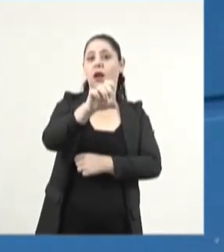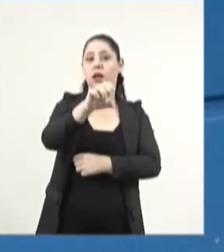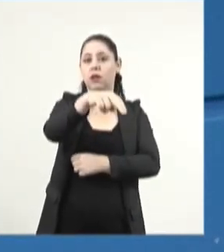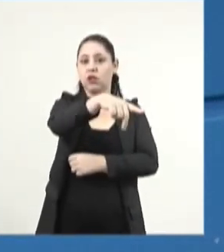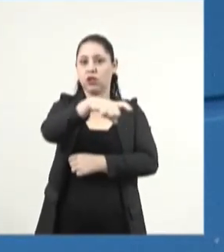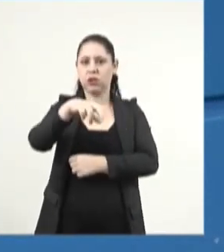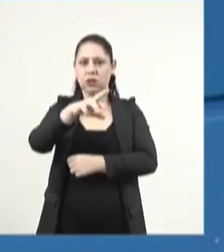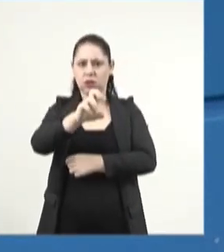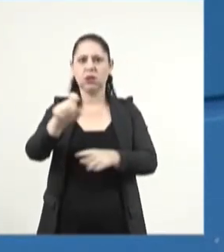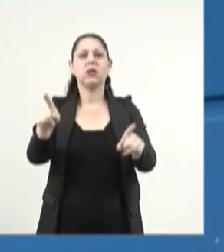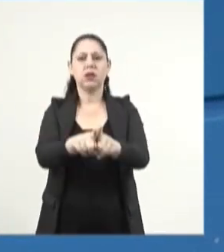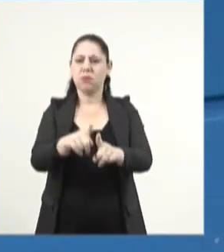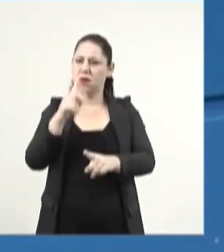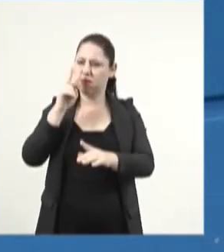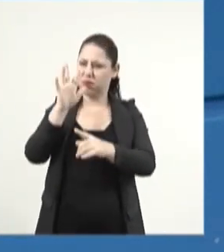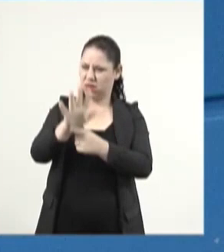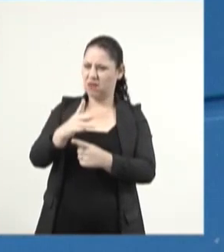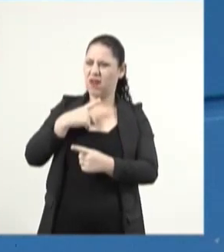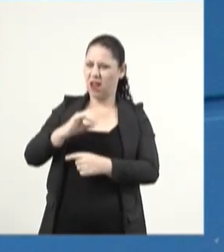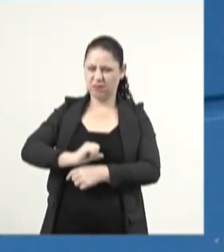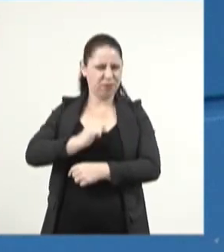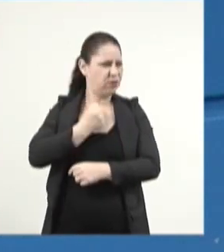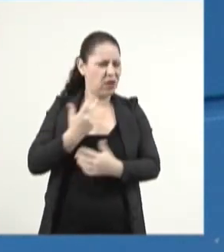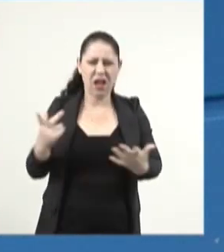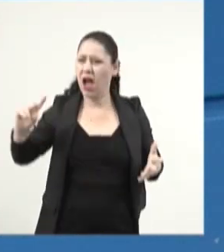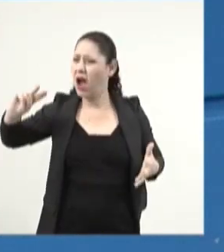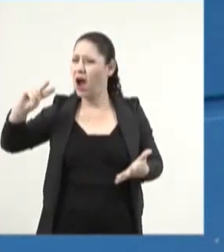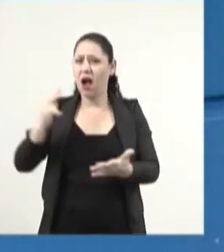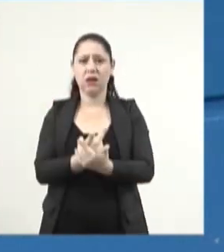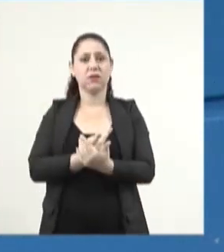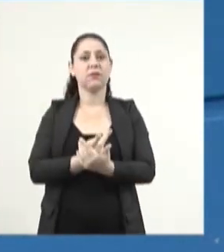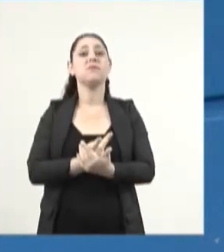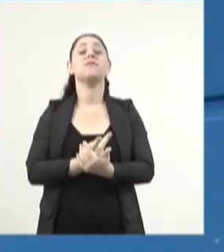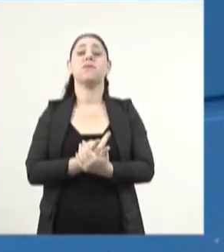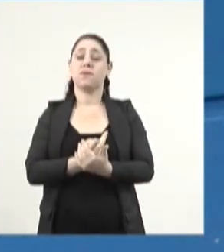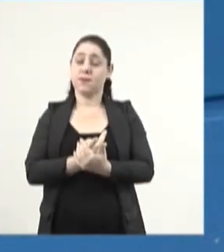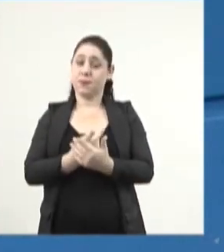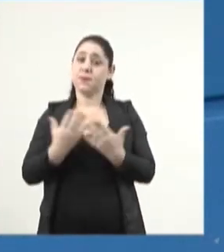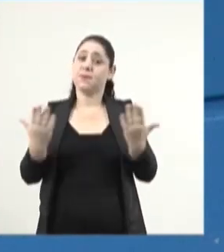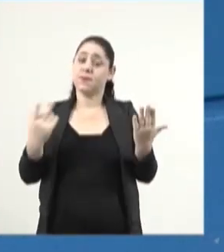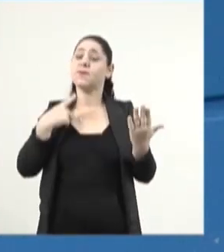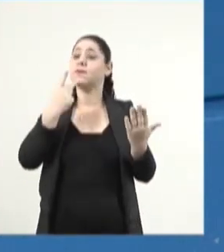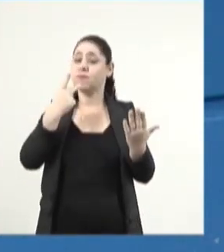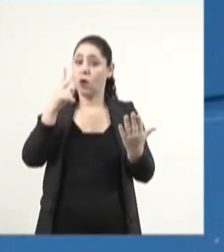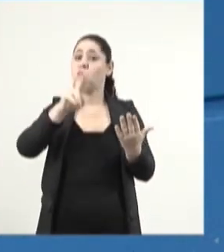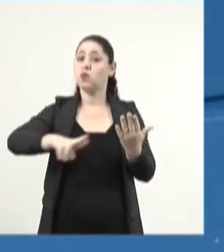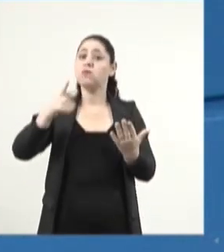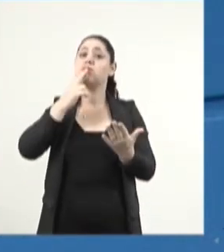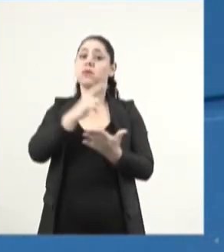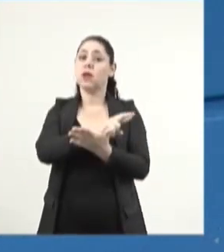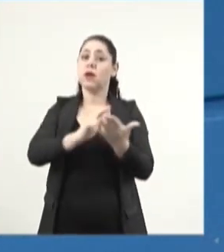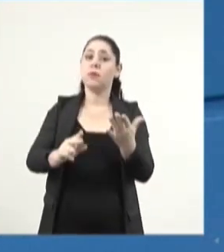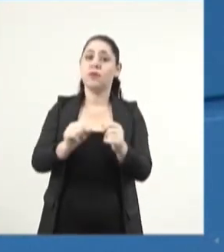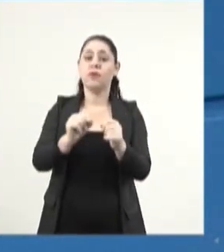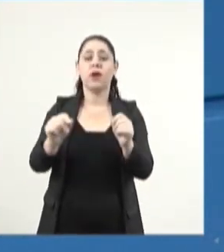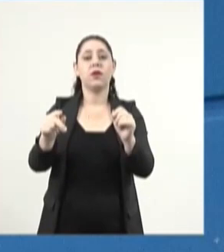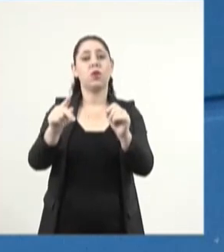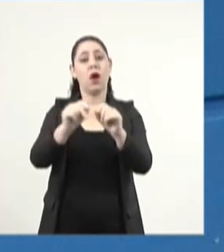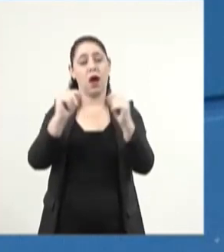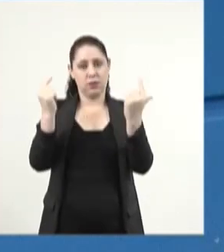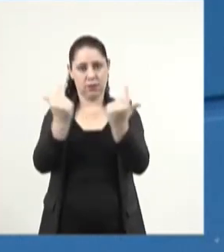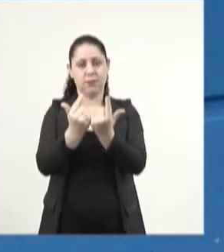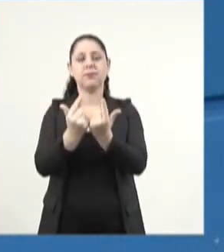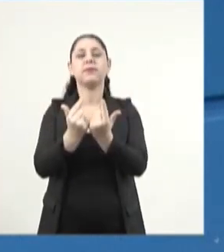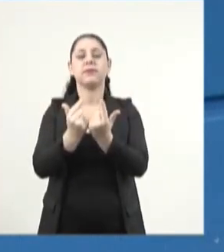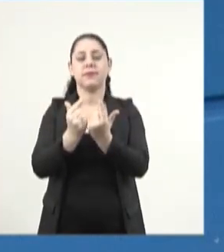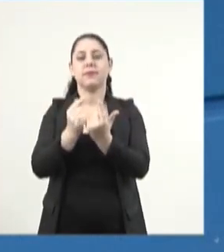Magno, também demonstrando a sua indignação e, segundo ele, usará o requerimento encaminhado por esta